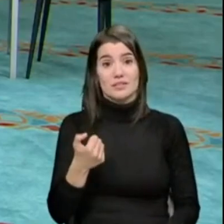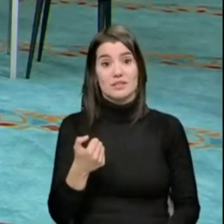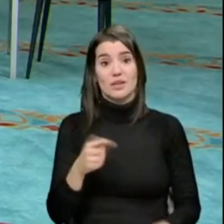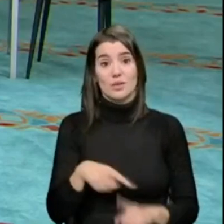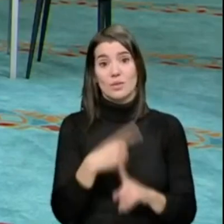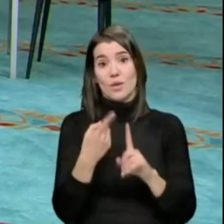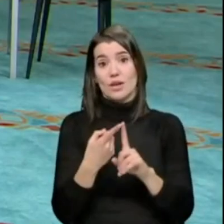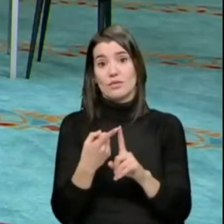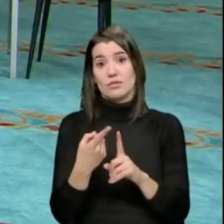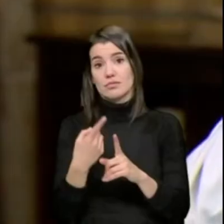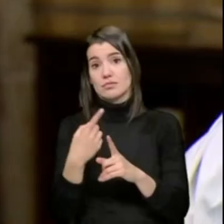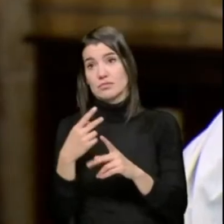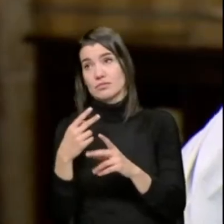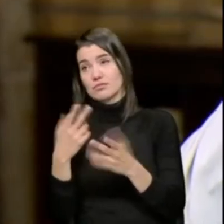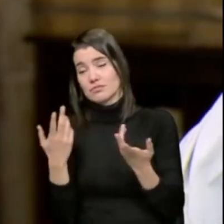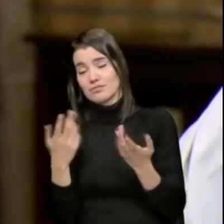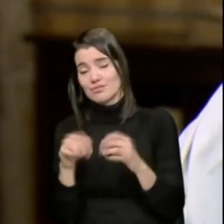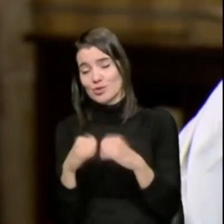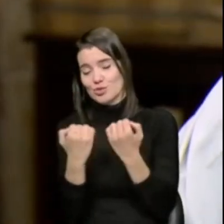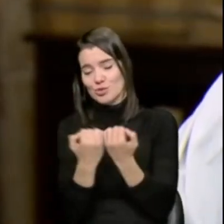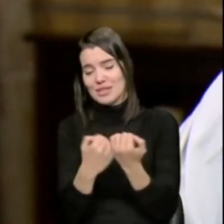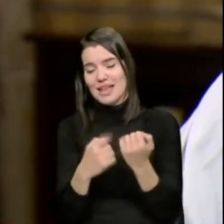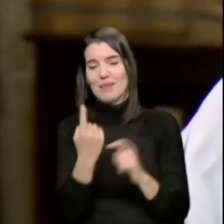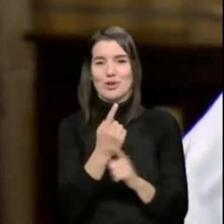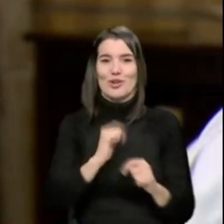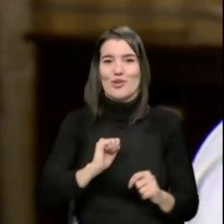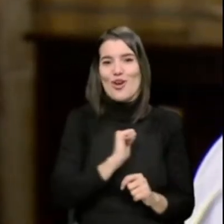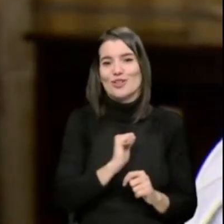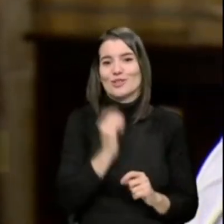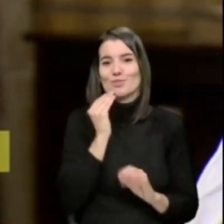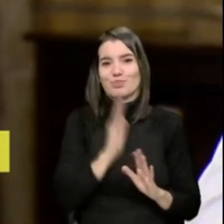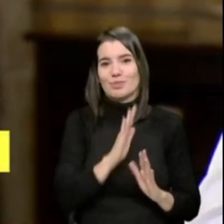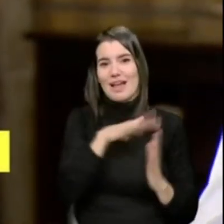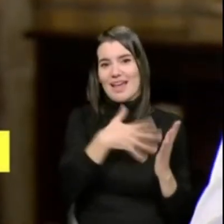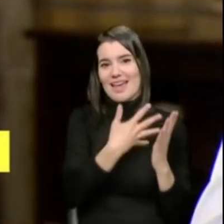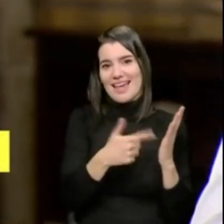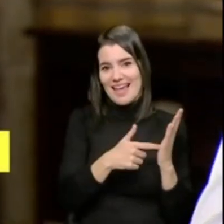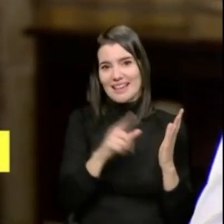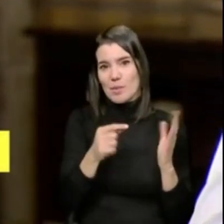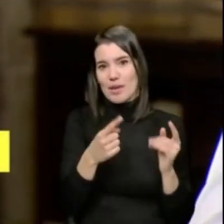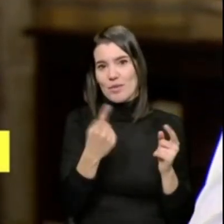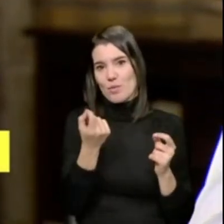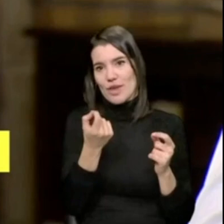civil, porque nós temos também o nosso próprio calendário que está um bocadinho mais adiantado,